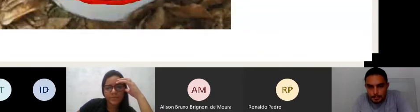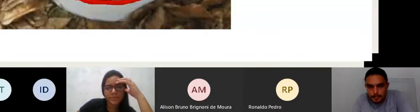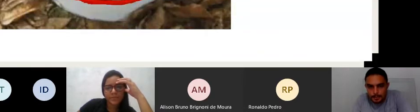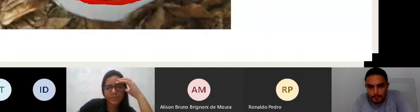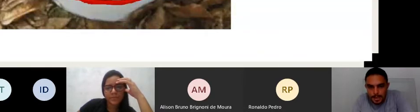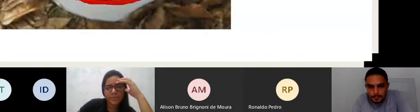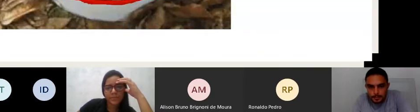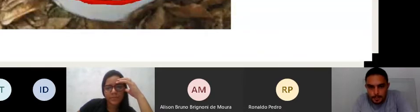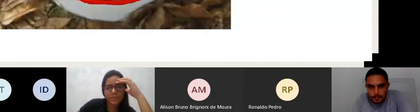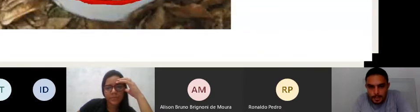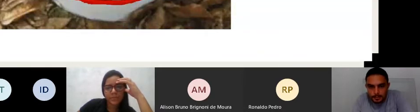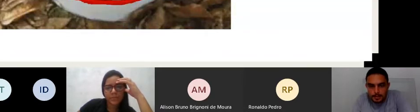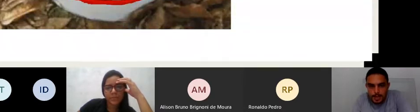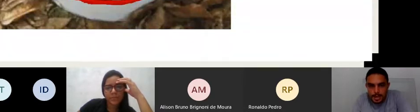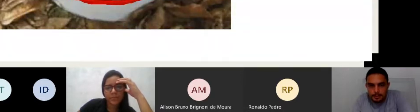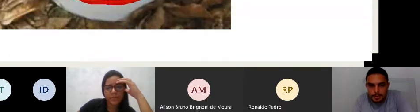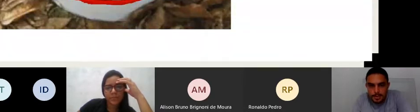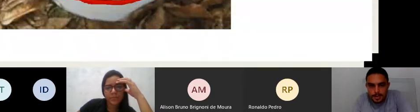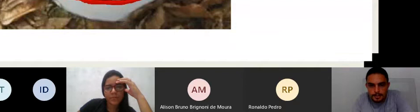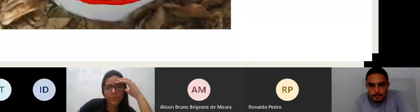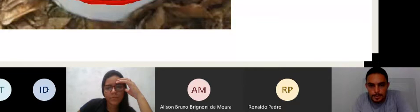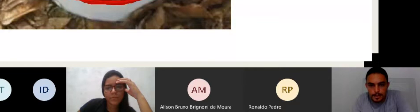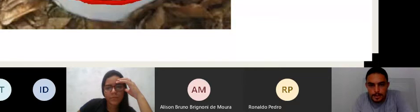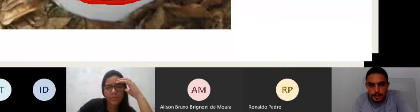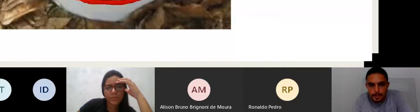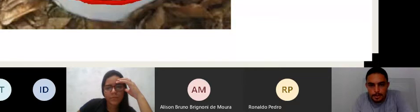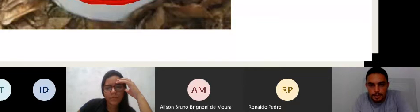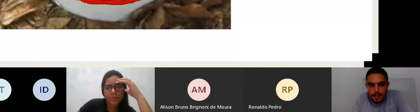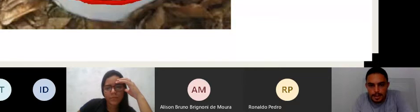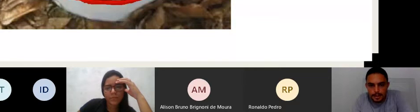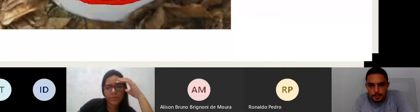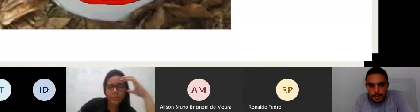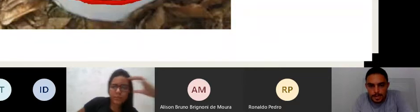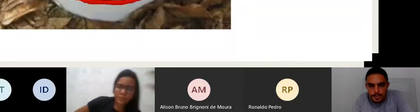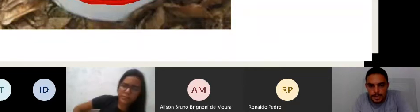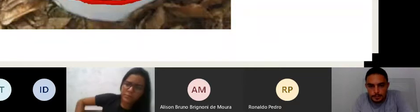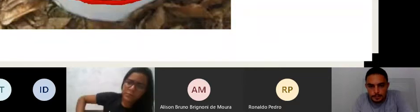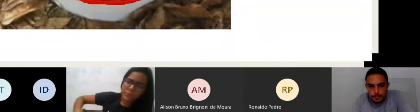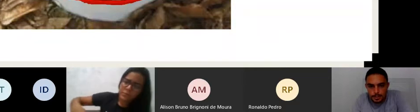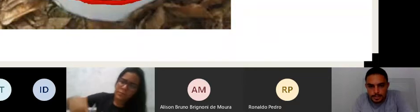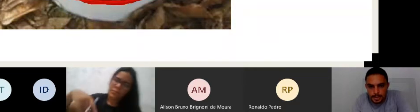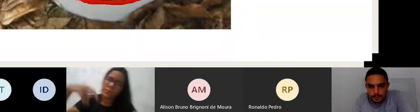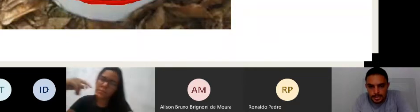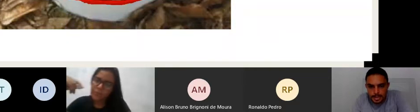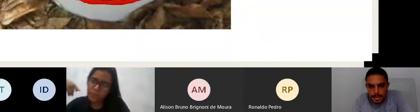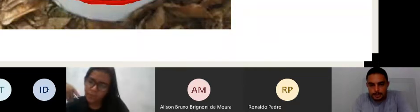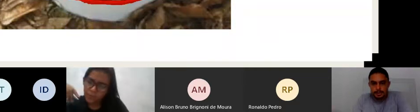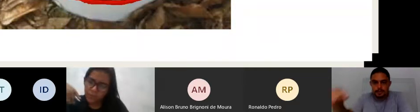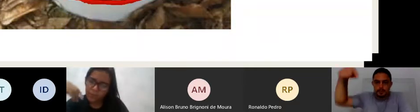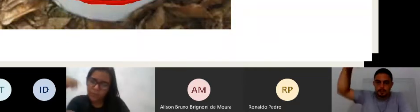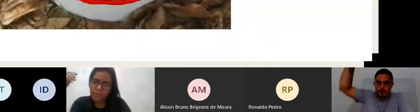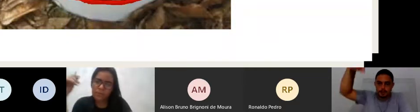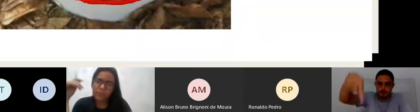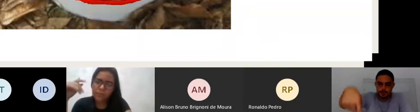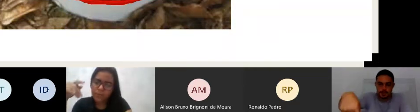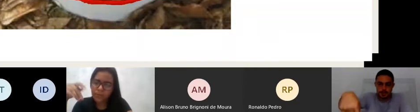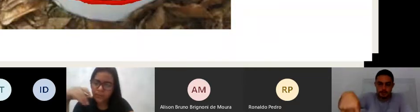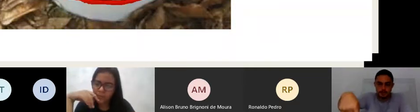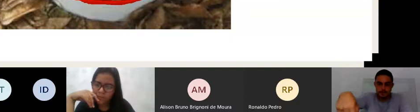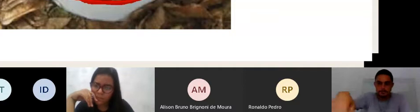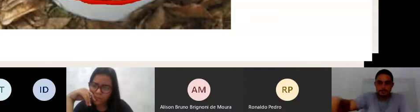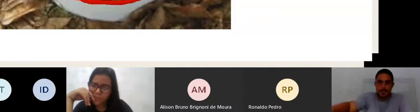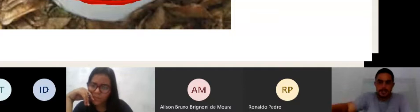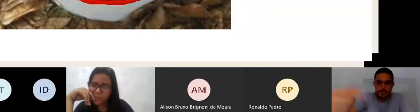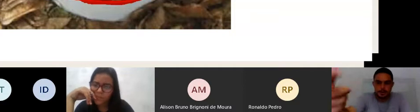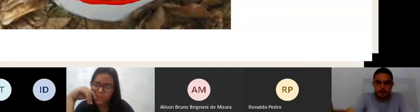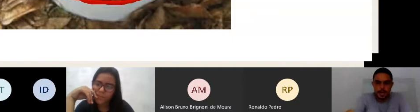colocada sempre no mesmo momento que a água interna. Por quê? Porque daí o gradiente de potencial dessa água que está infiltrando na